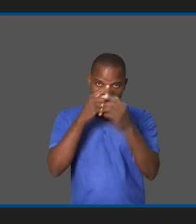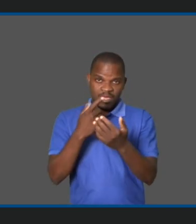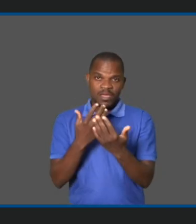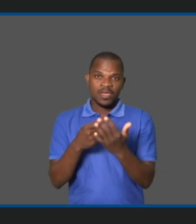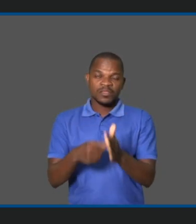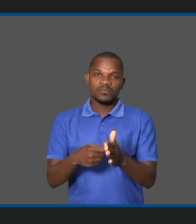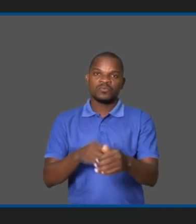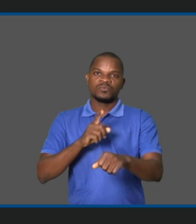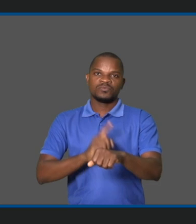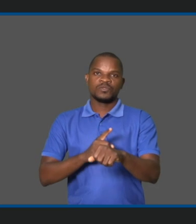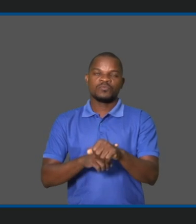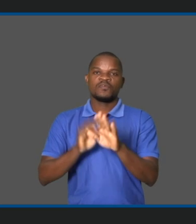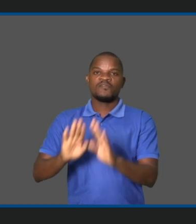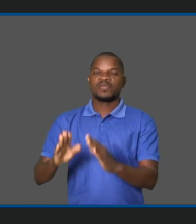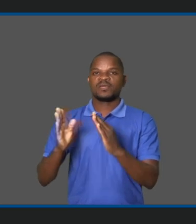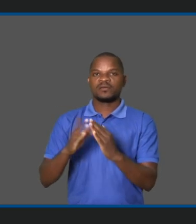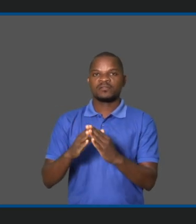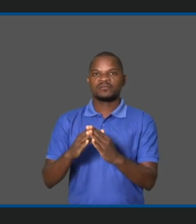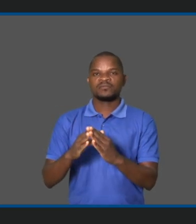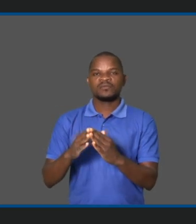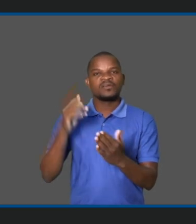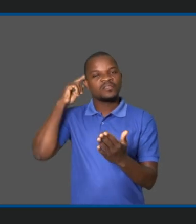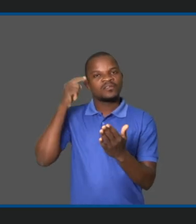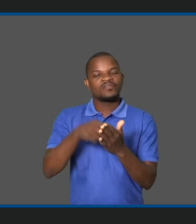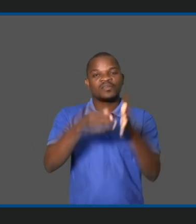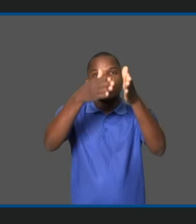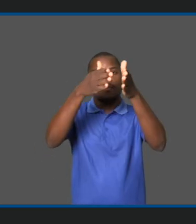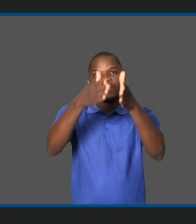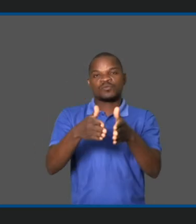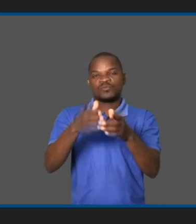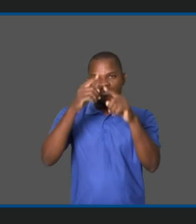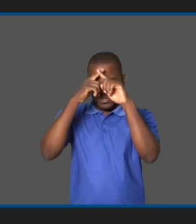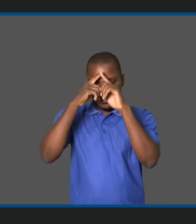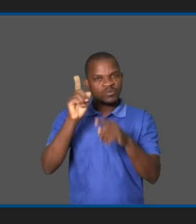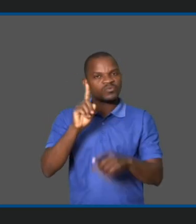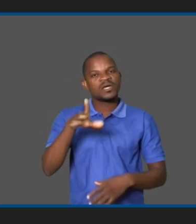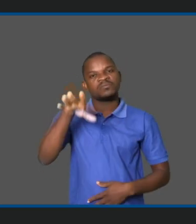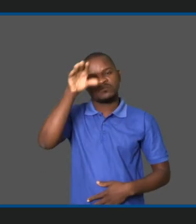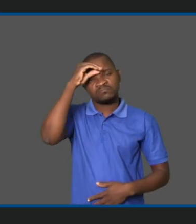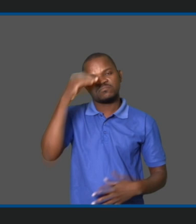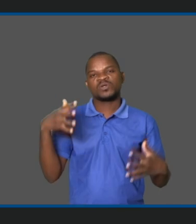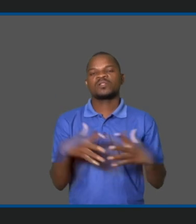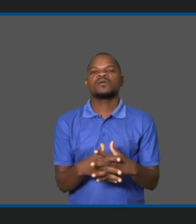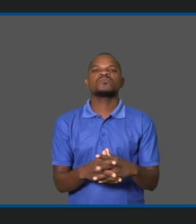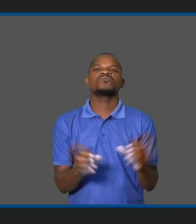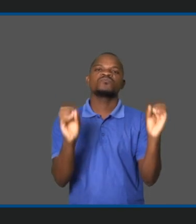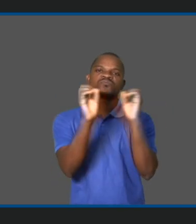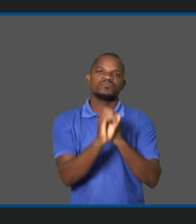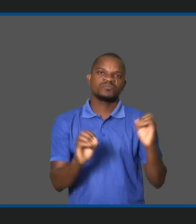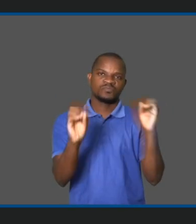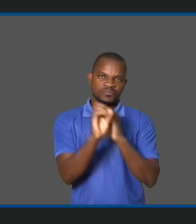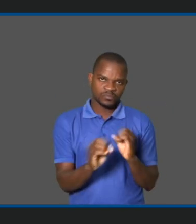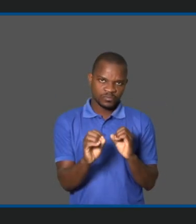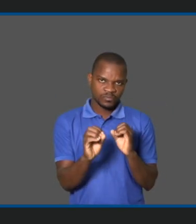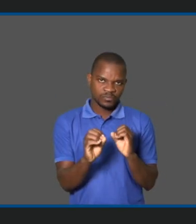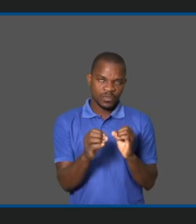compreendeu muito bem as medidas decretadas pelo